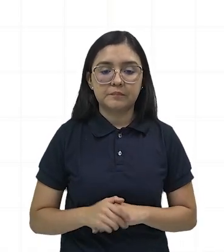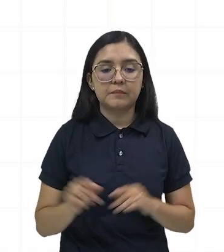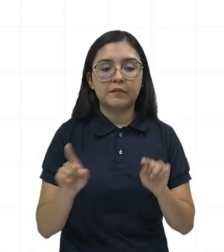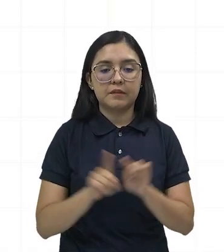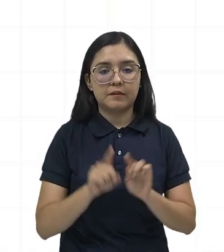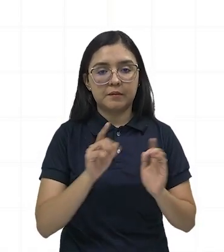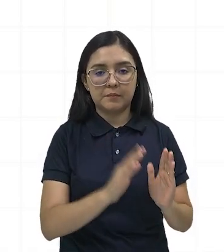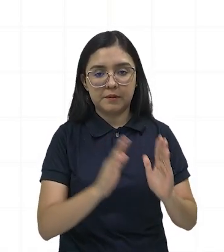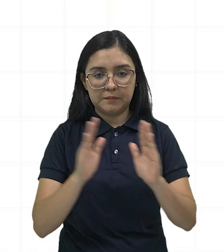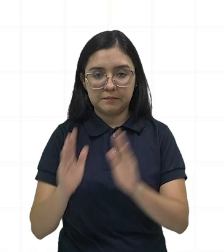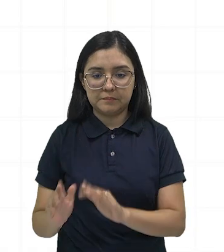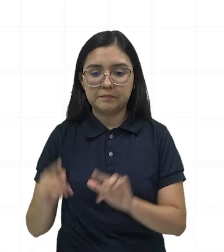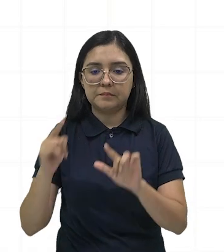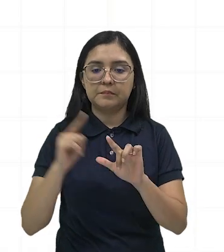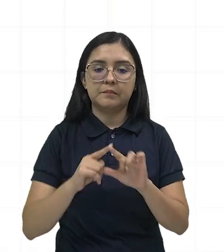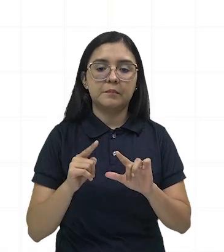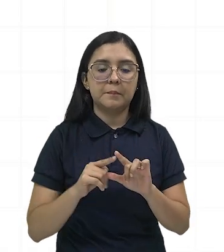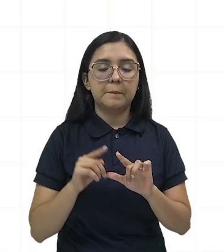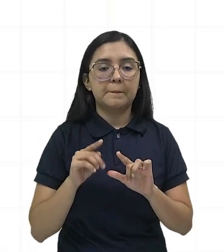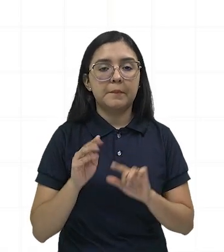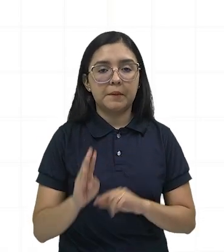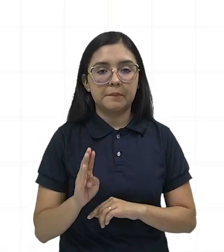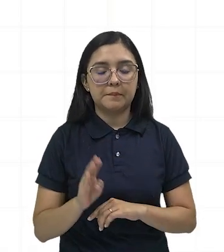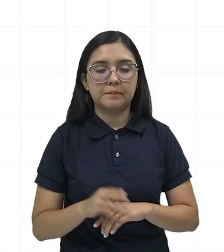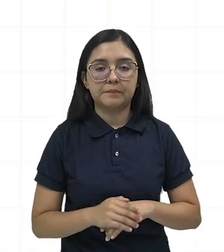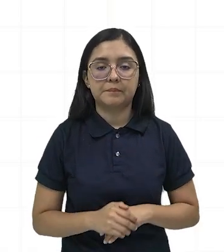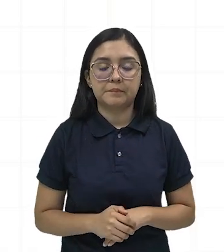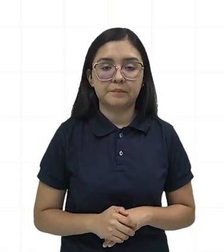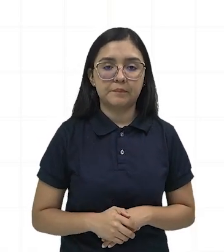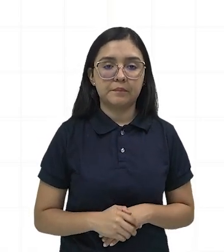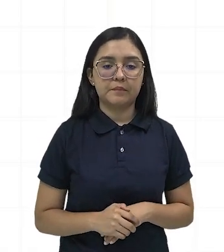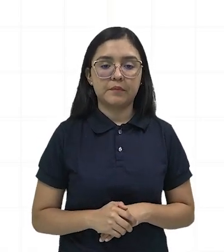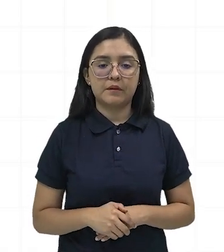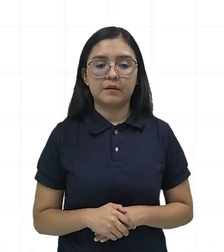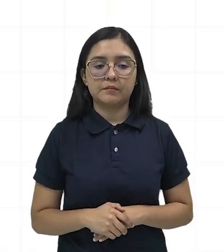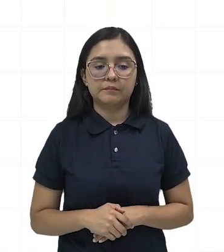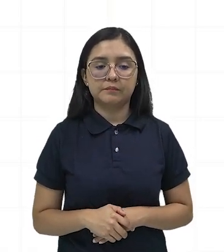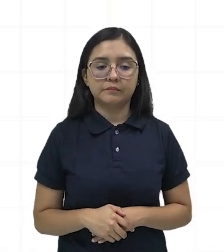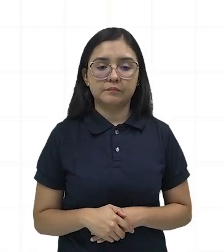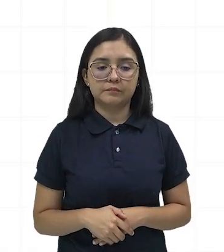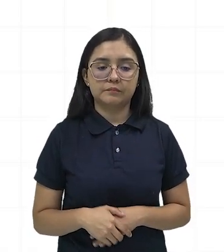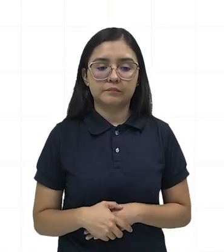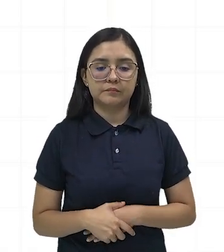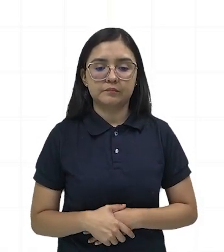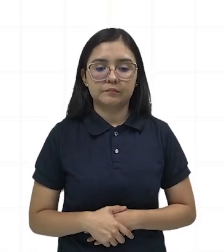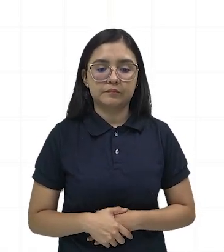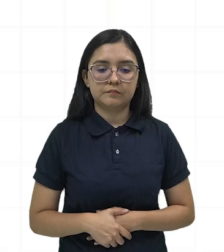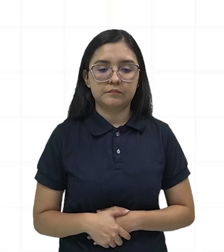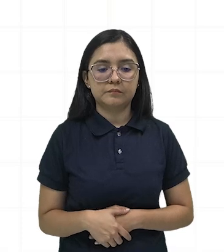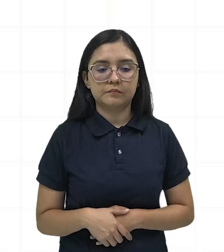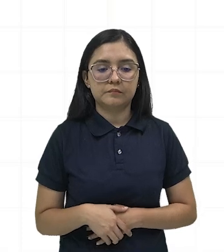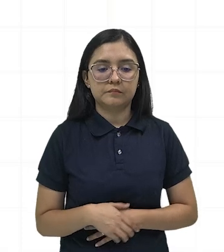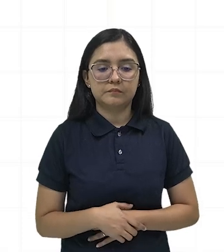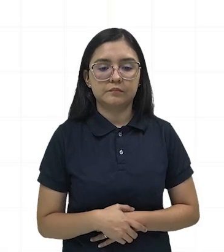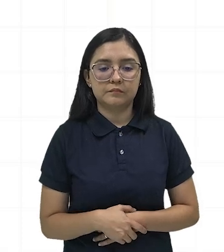E aqui também B, de medida B. Tá?